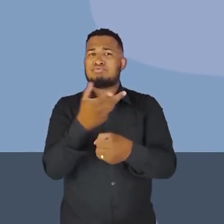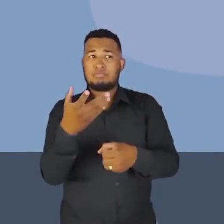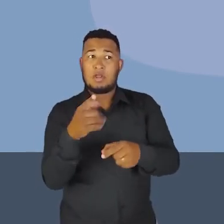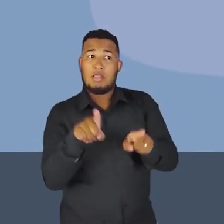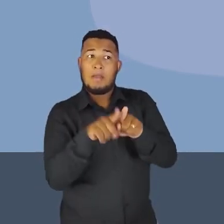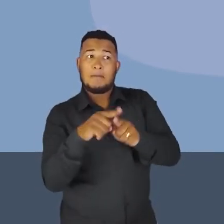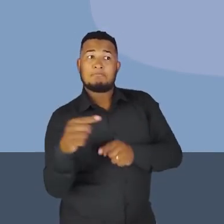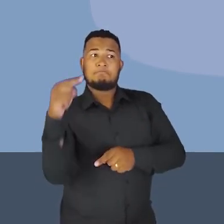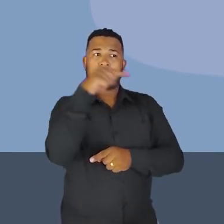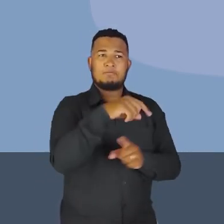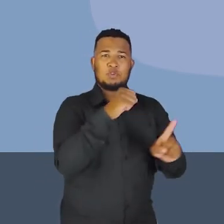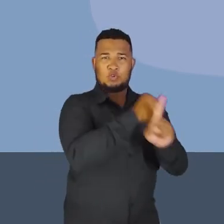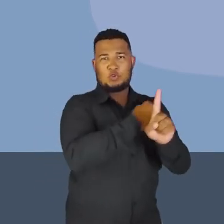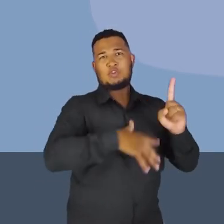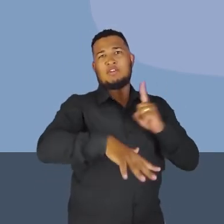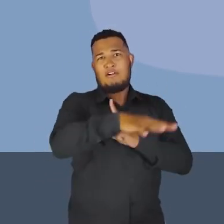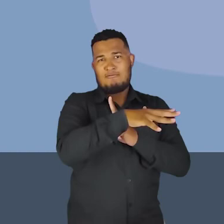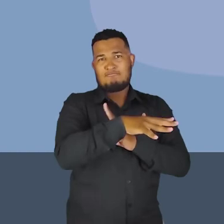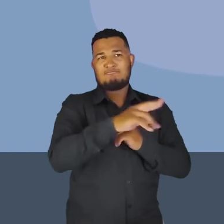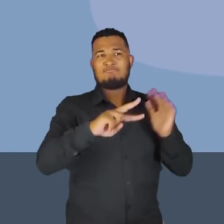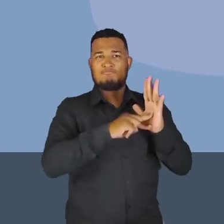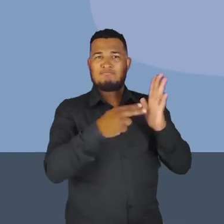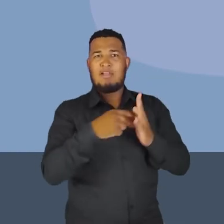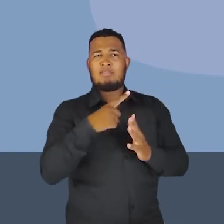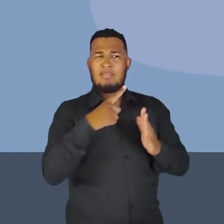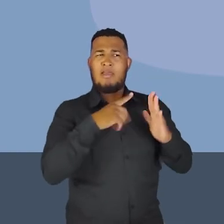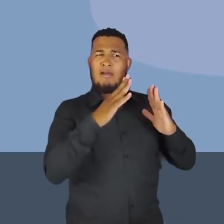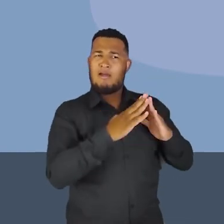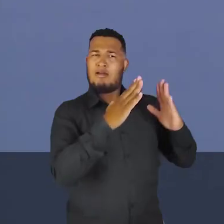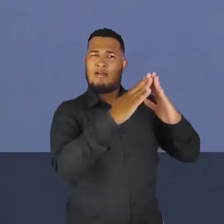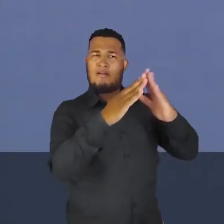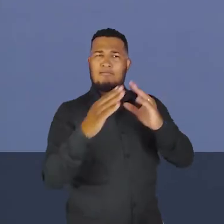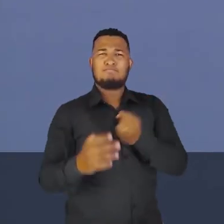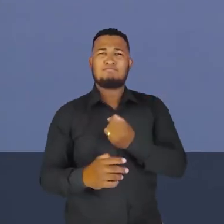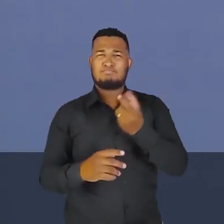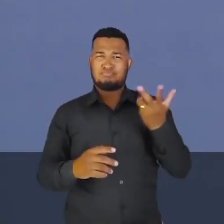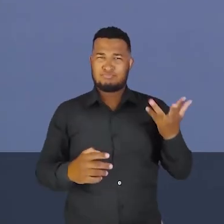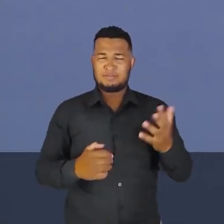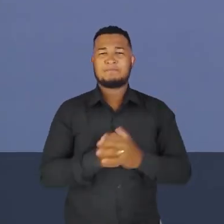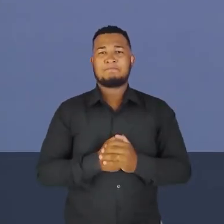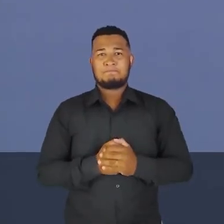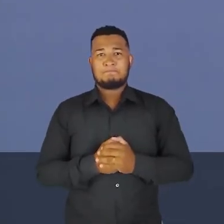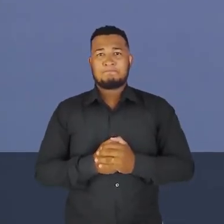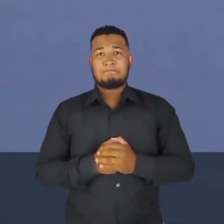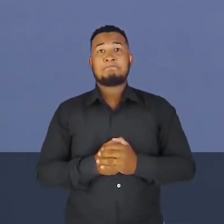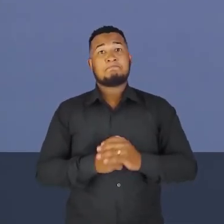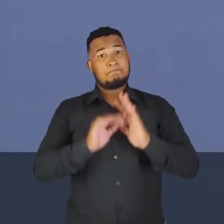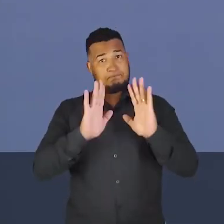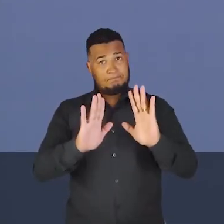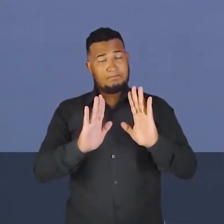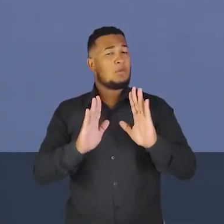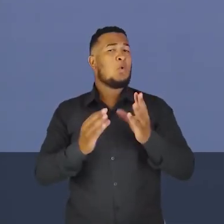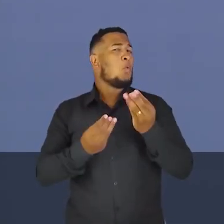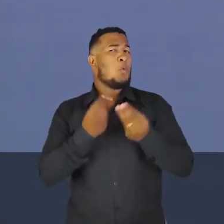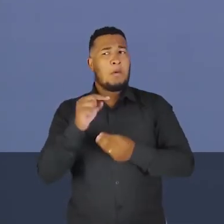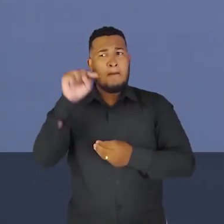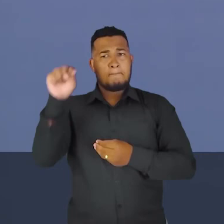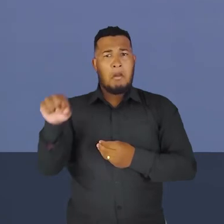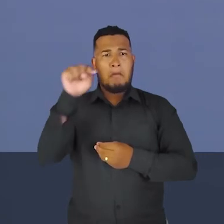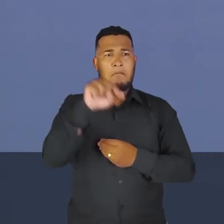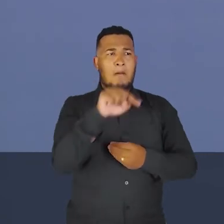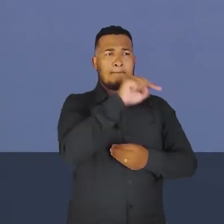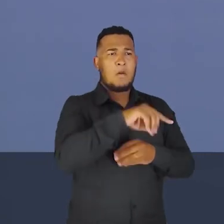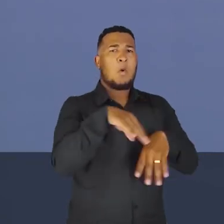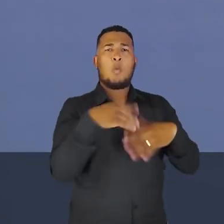onde a gente tem então a presença de casas. Olha aqui, qual será então nessas cidades aqui a